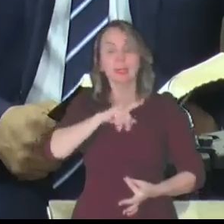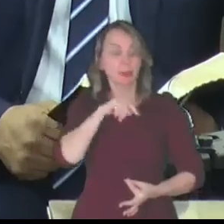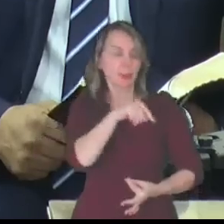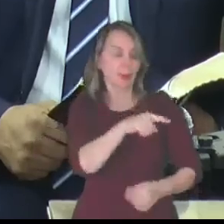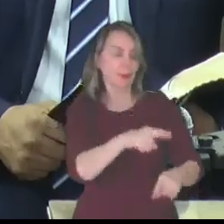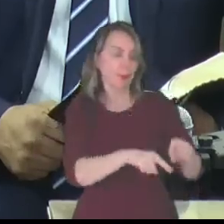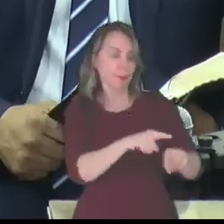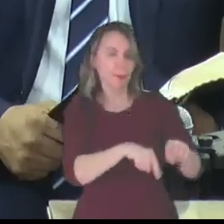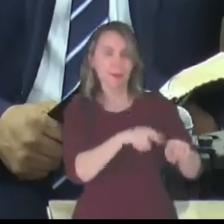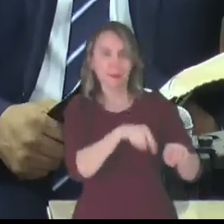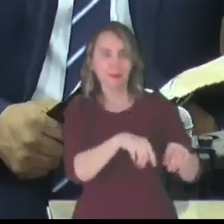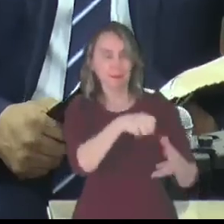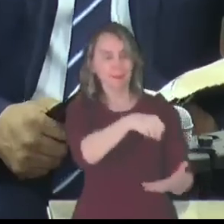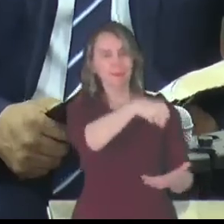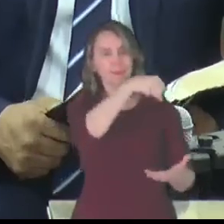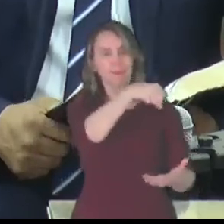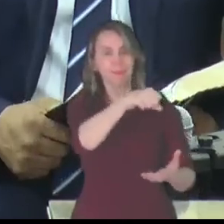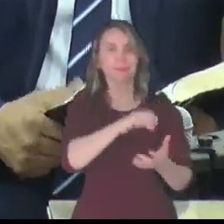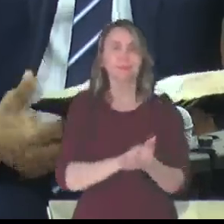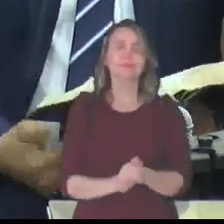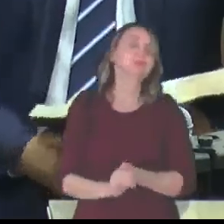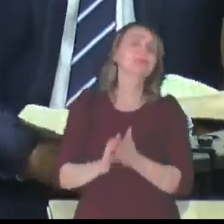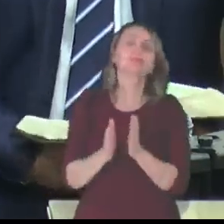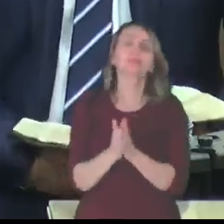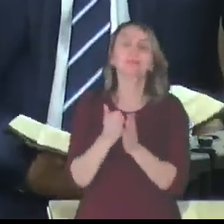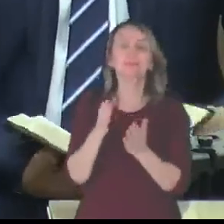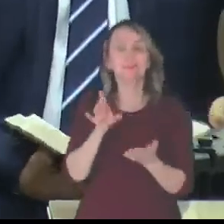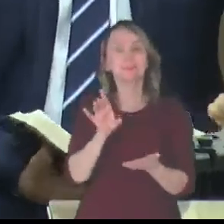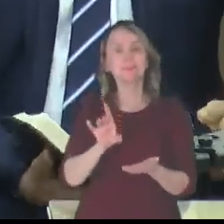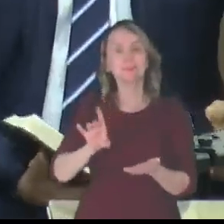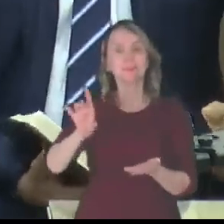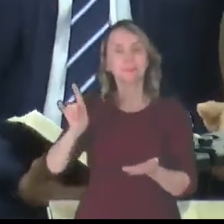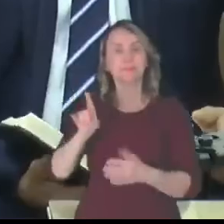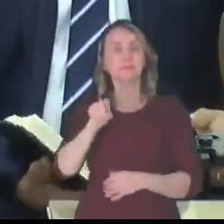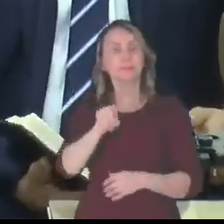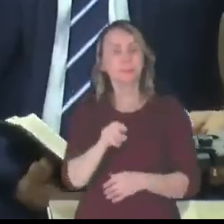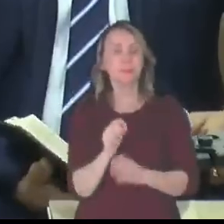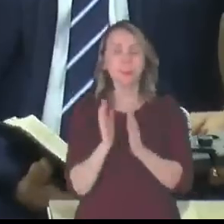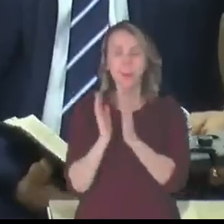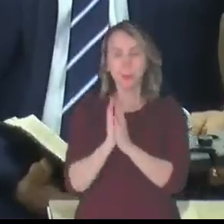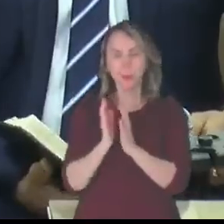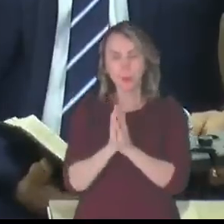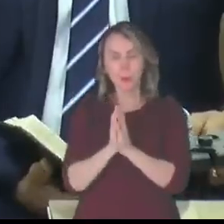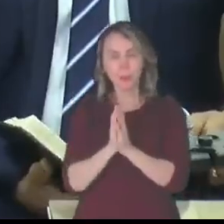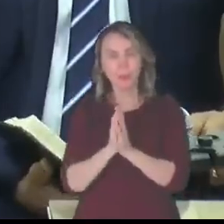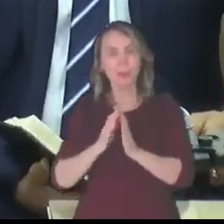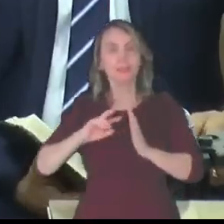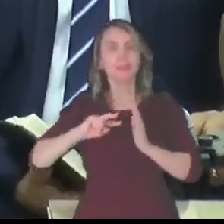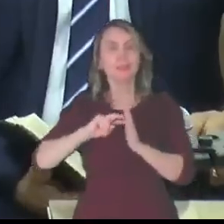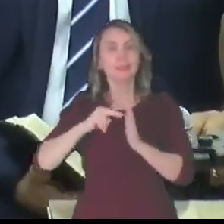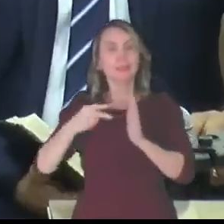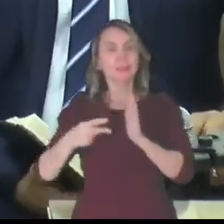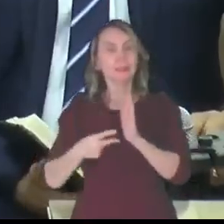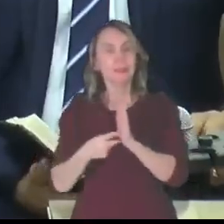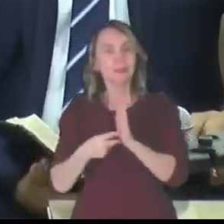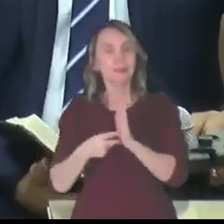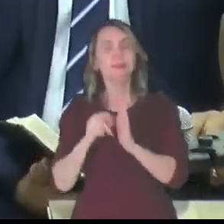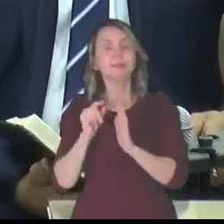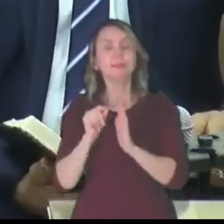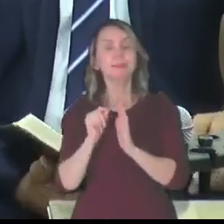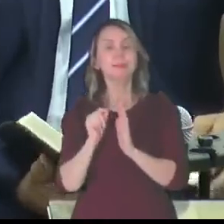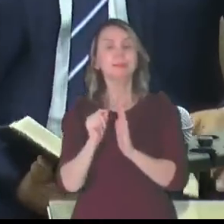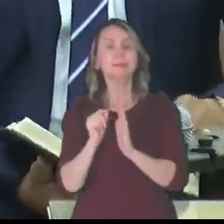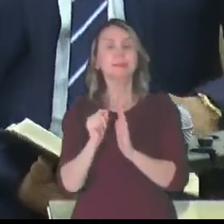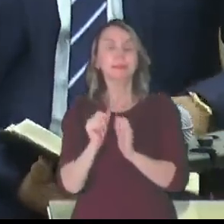Testamento vamos para a Bíblia porque quando você quando você ora você está queimando o quê Irmãos vamos para